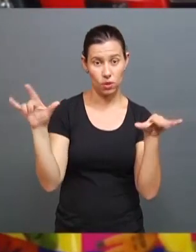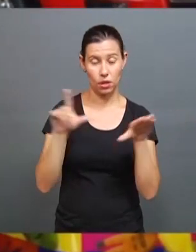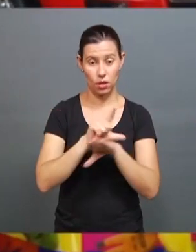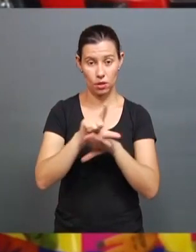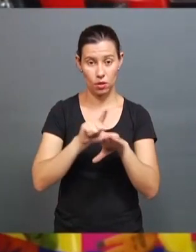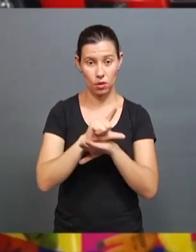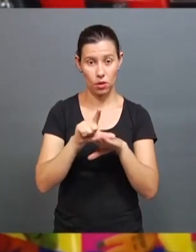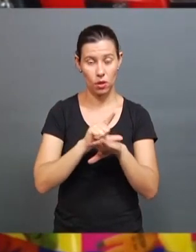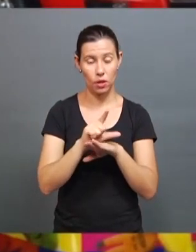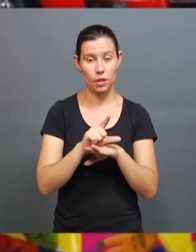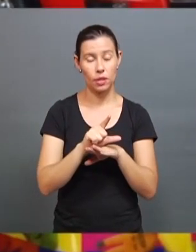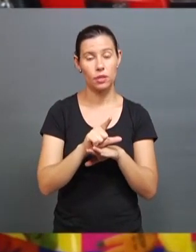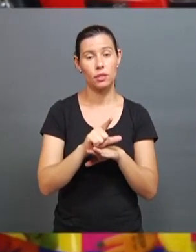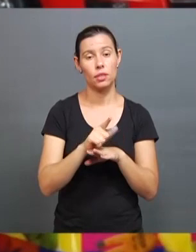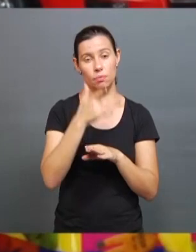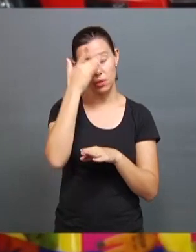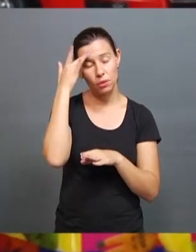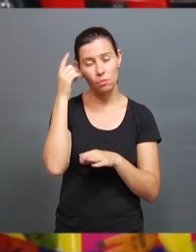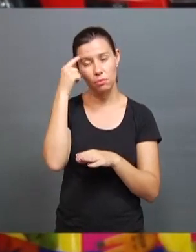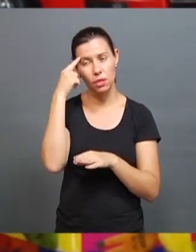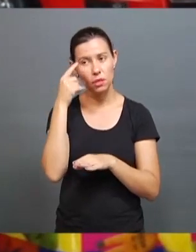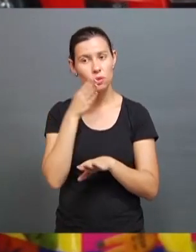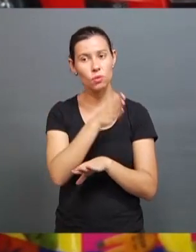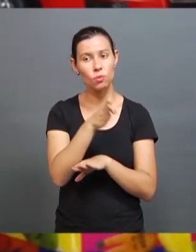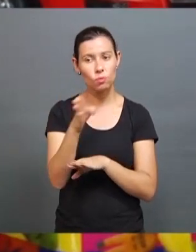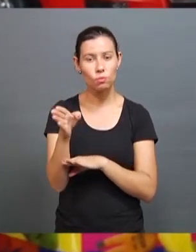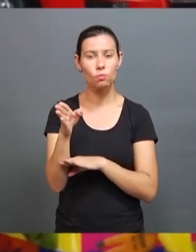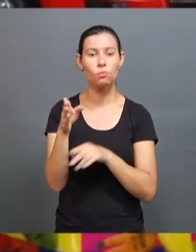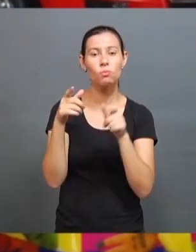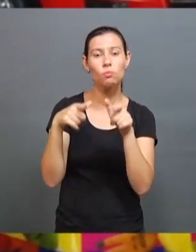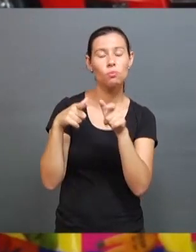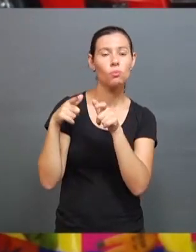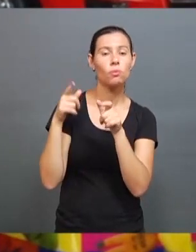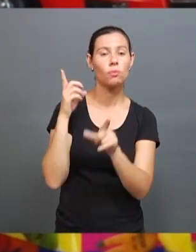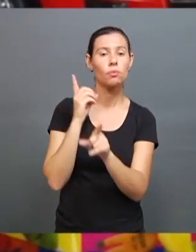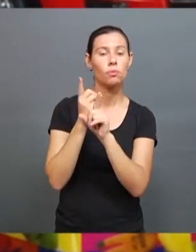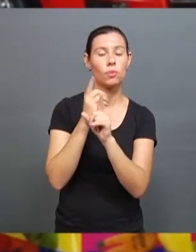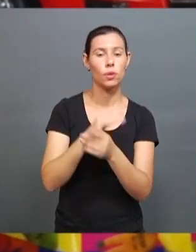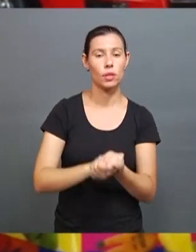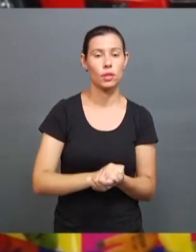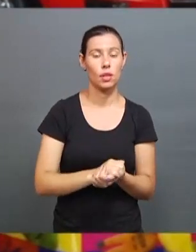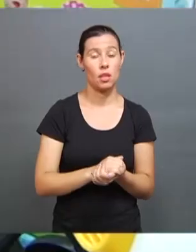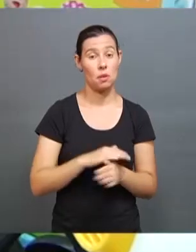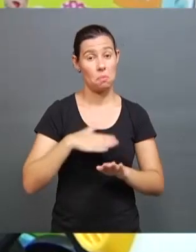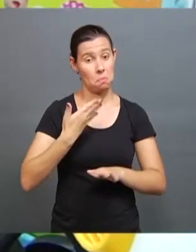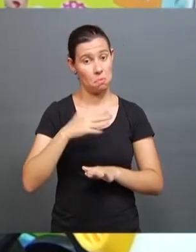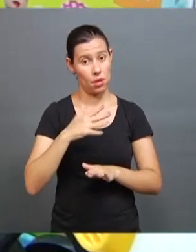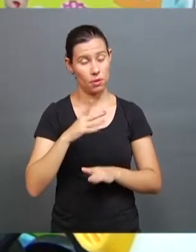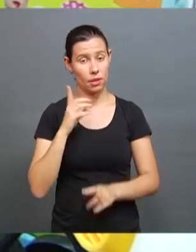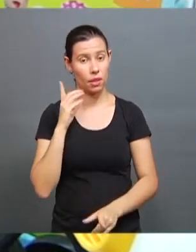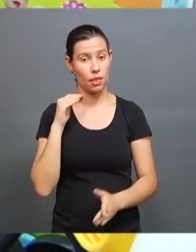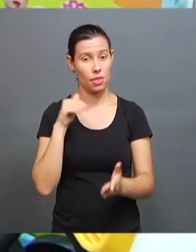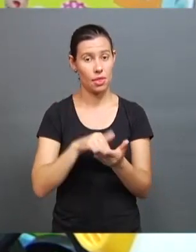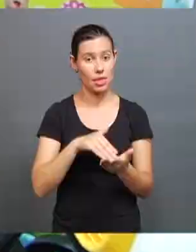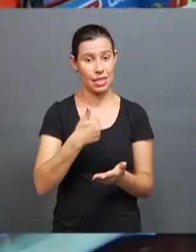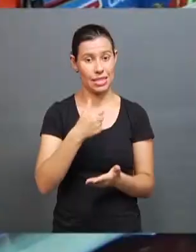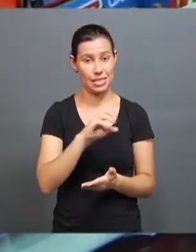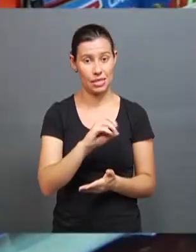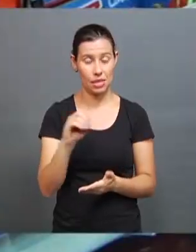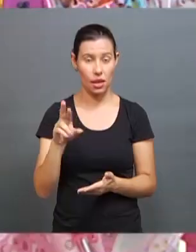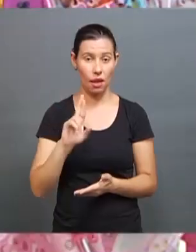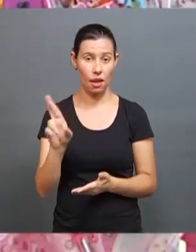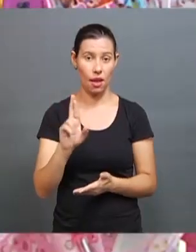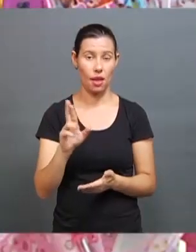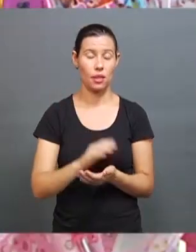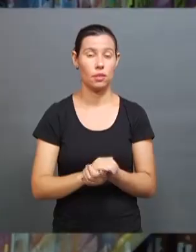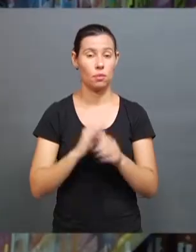100 reais. Que é o ticket médio de cada comprador de brinquedo. Pode ser um brinquedo grande,